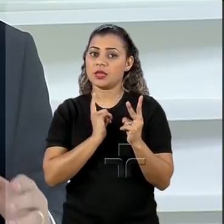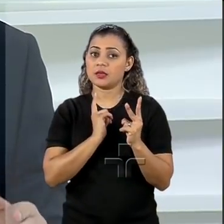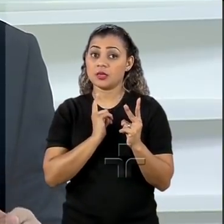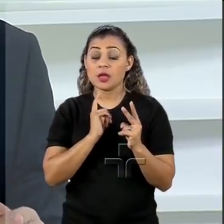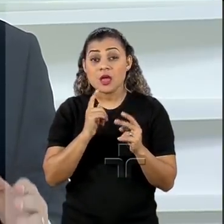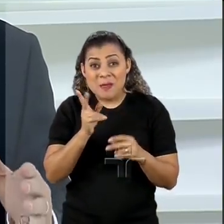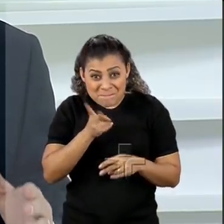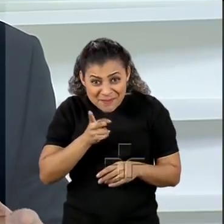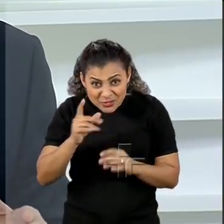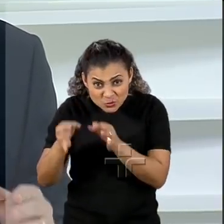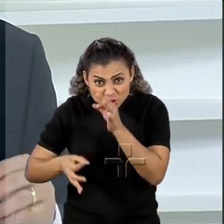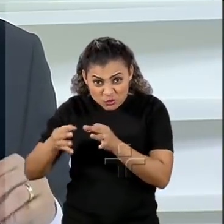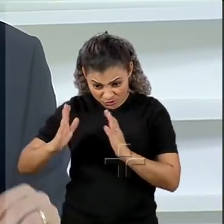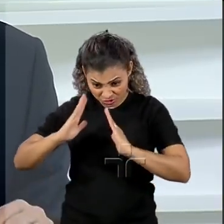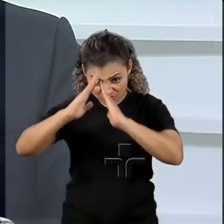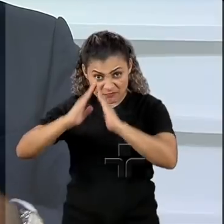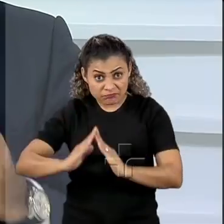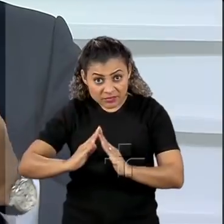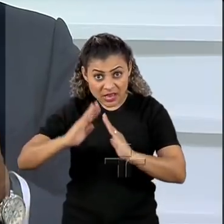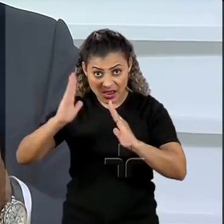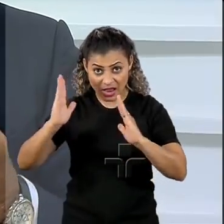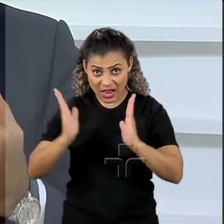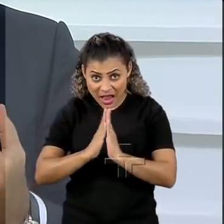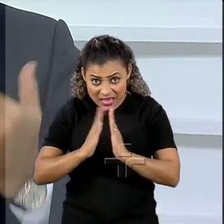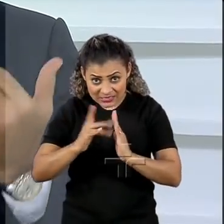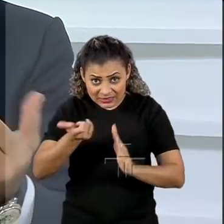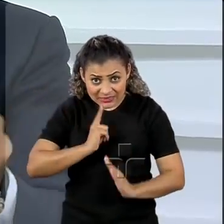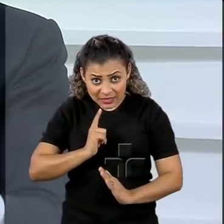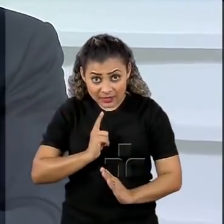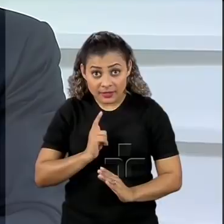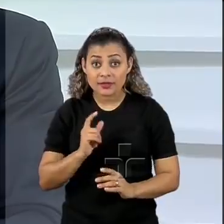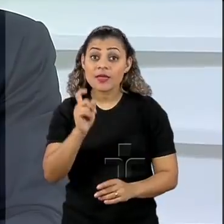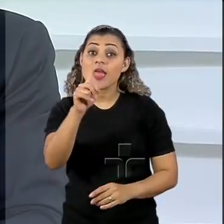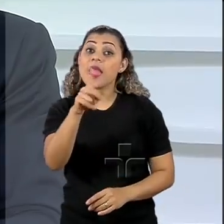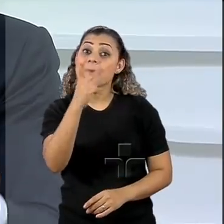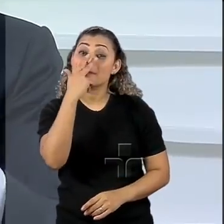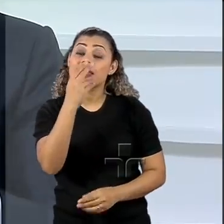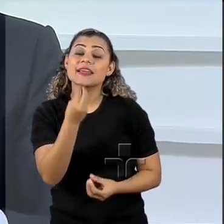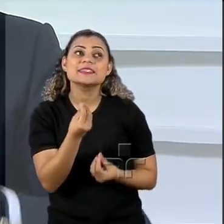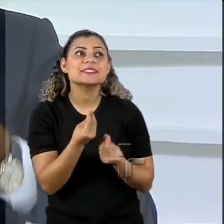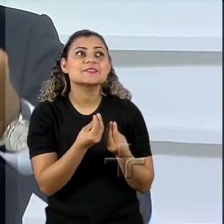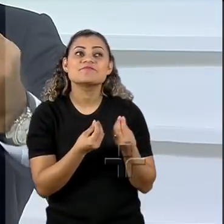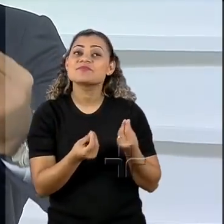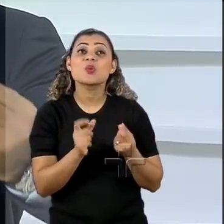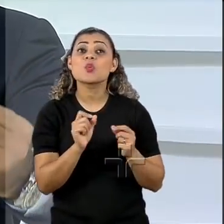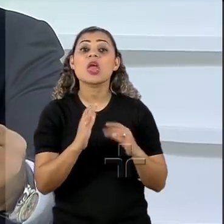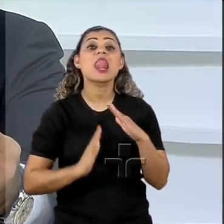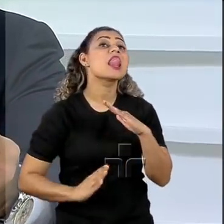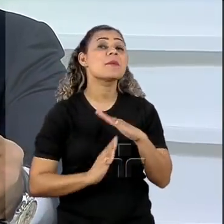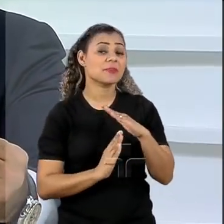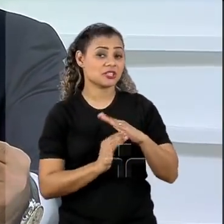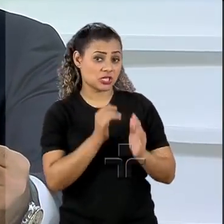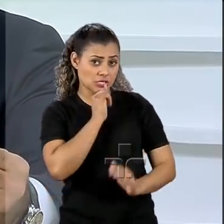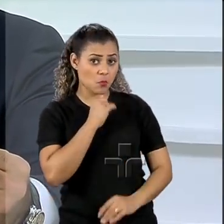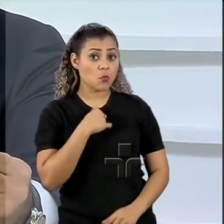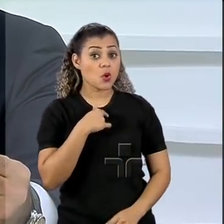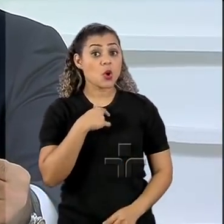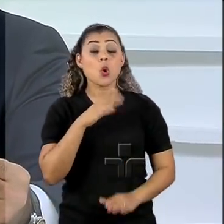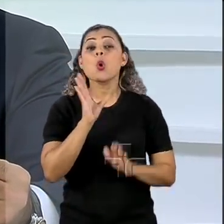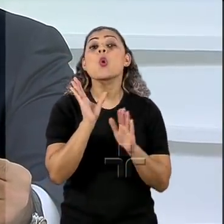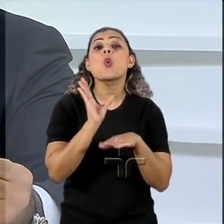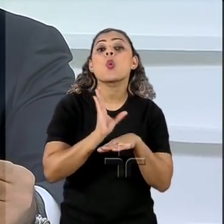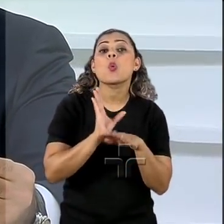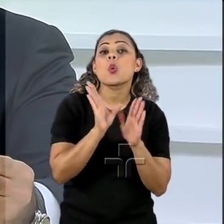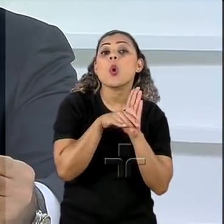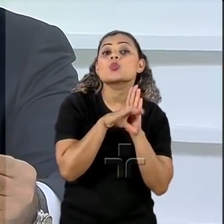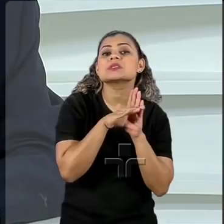mora no lugar... Aí é que está. É um problema de conceito de indenização. Qual é o limite do conceito de